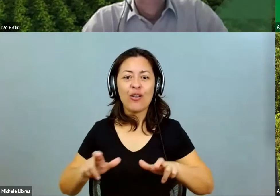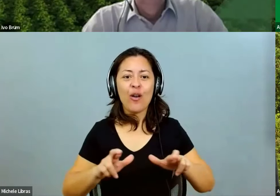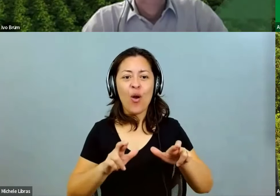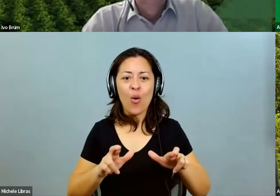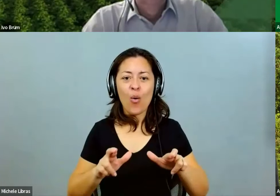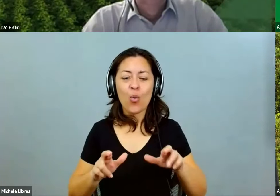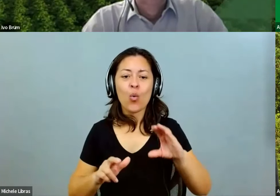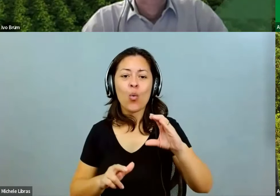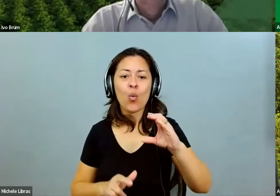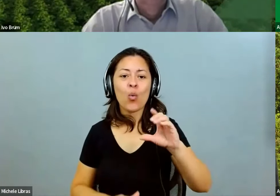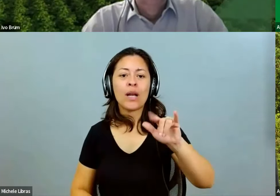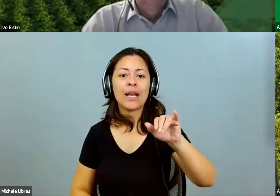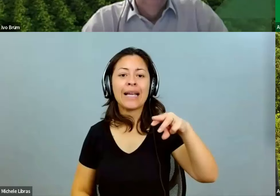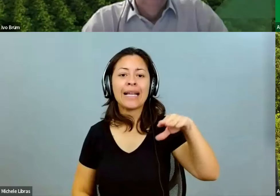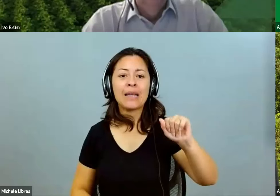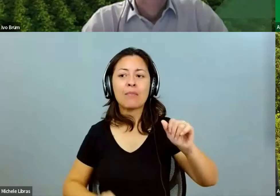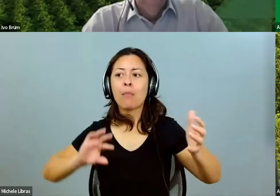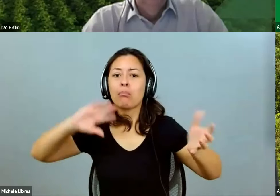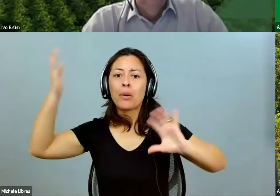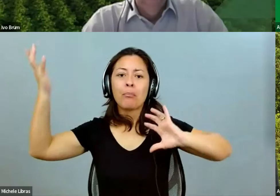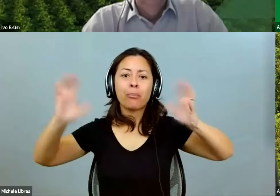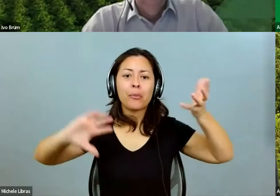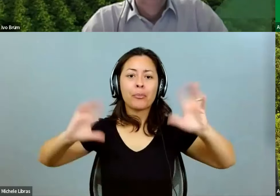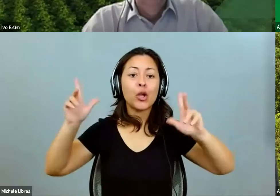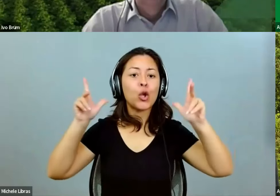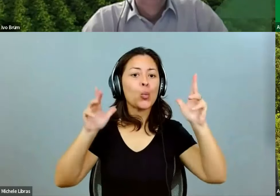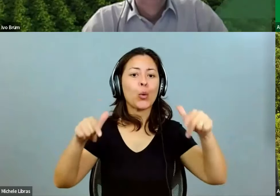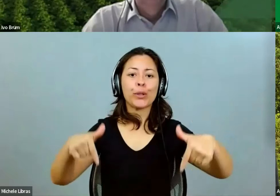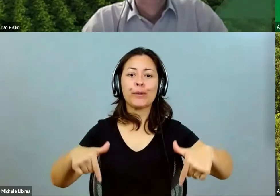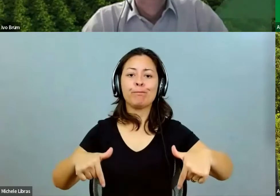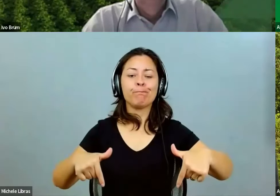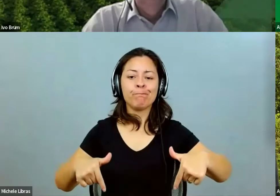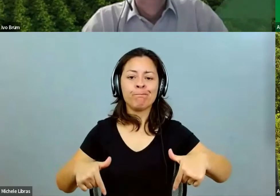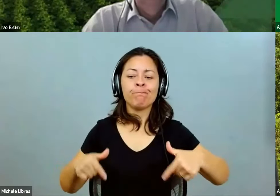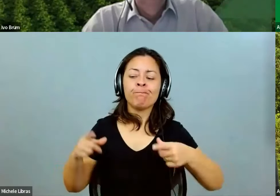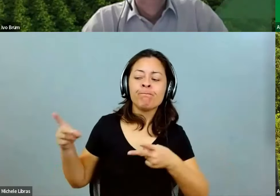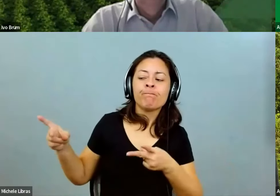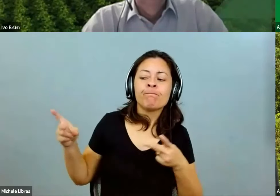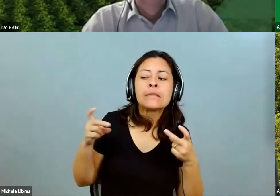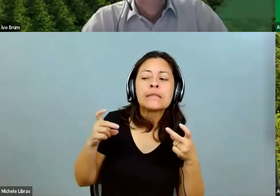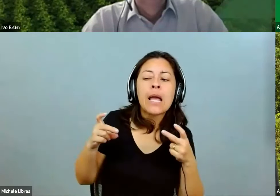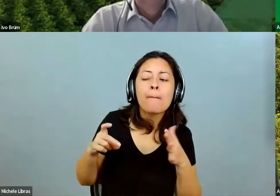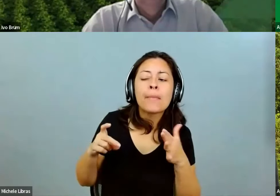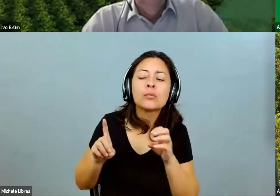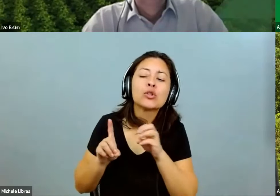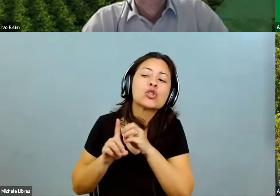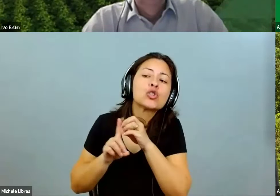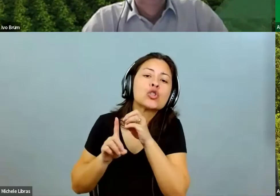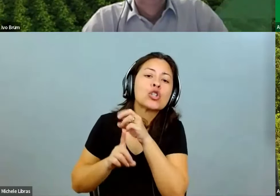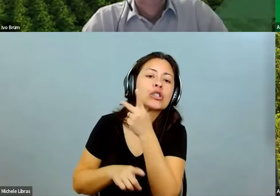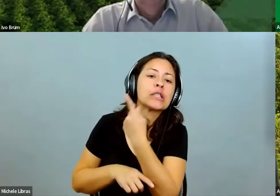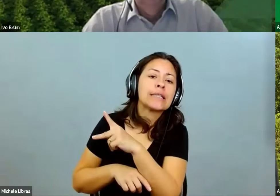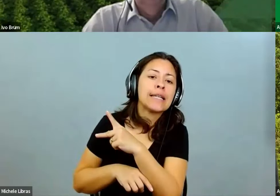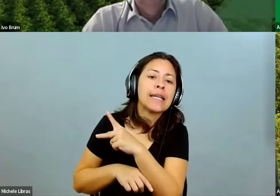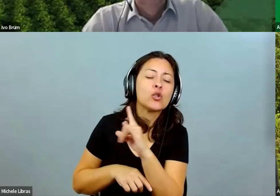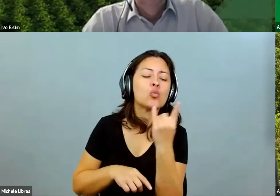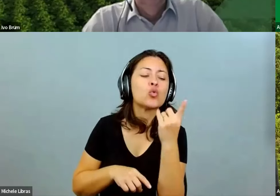então o fato do clima ser mais volátil quando você olha a média de soja da Argentina a média dos últimos 5